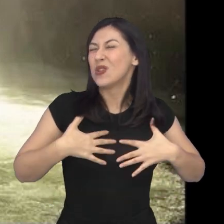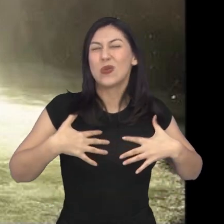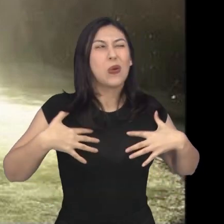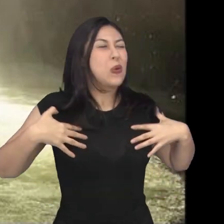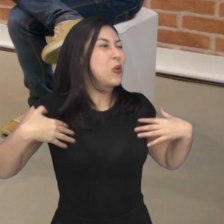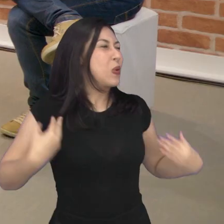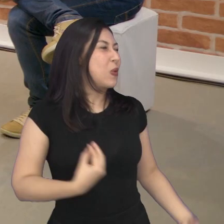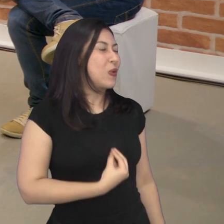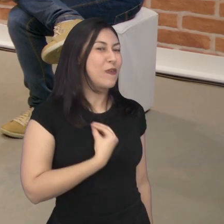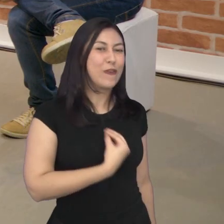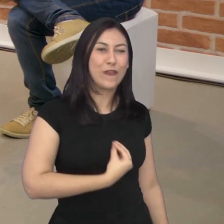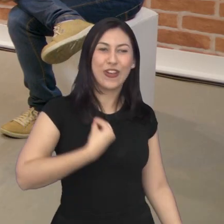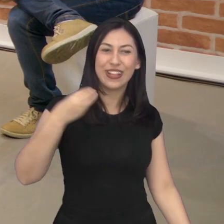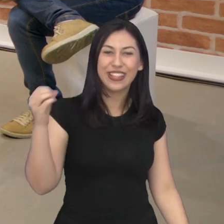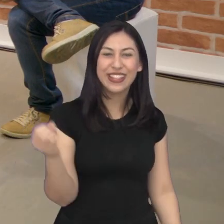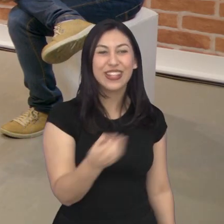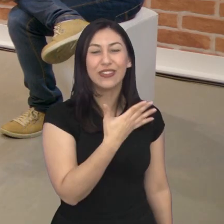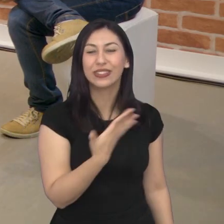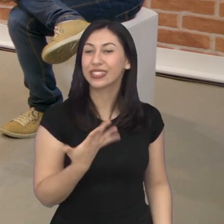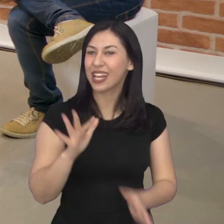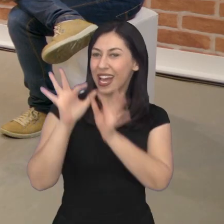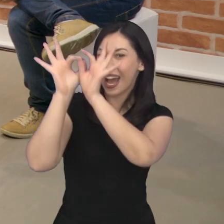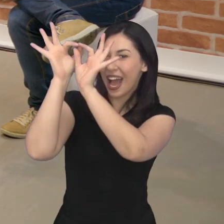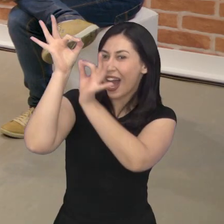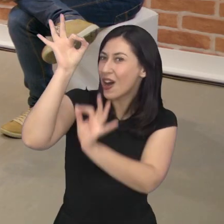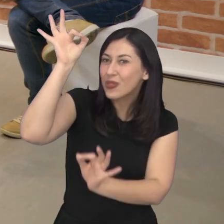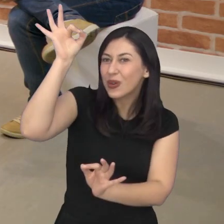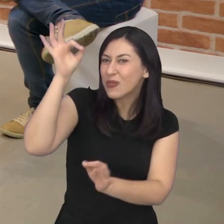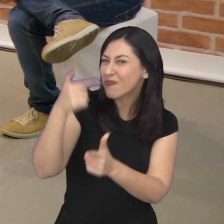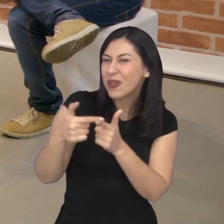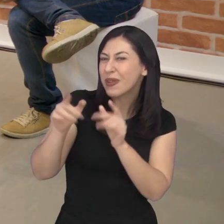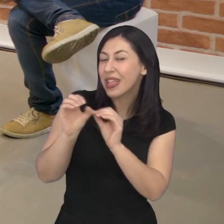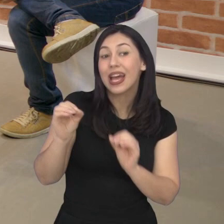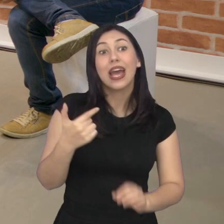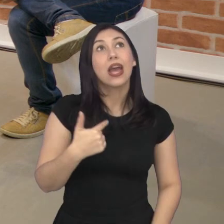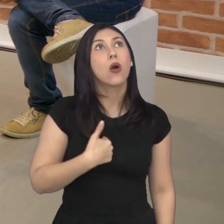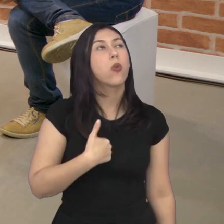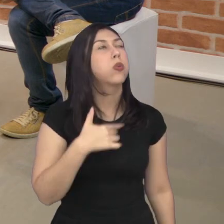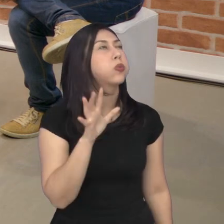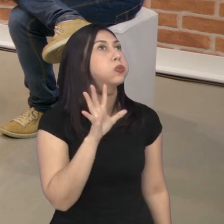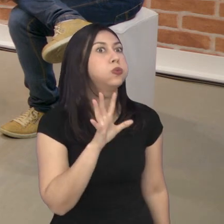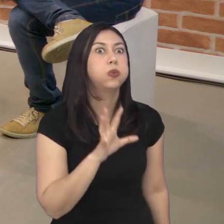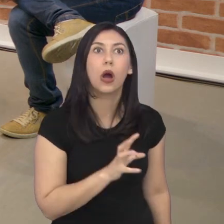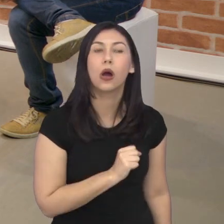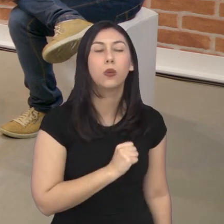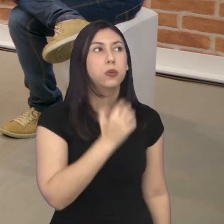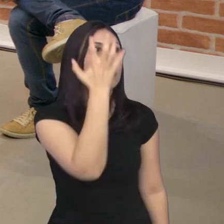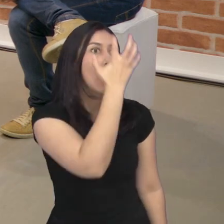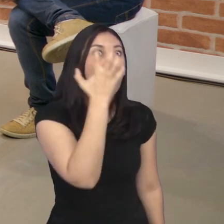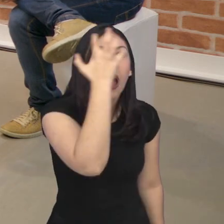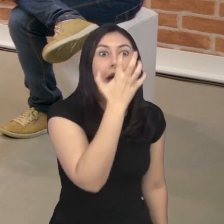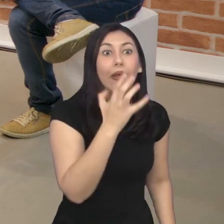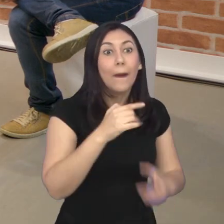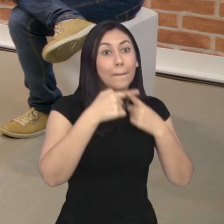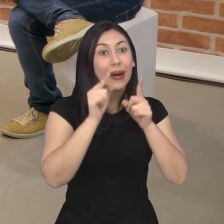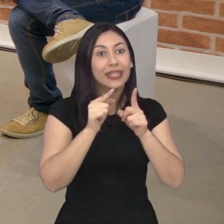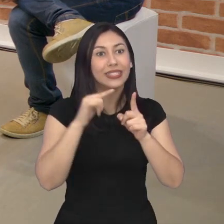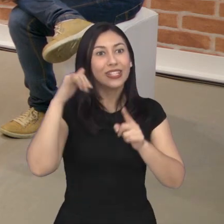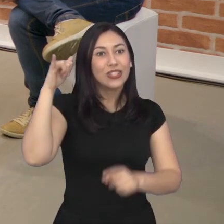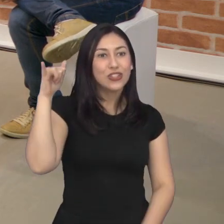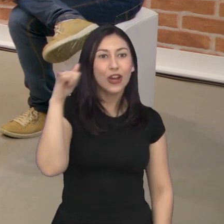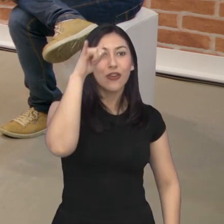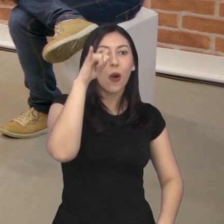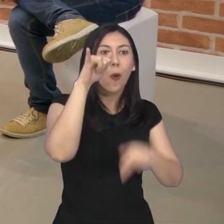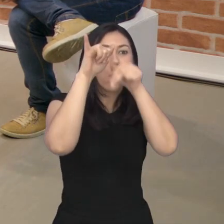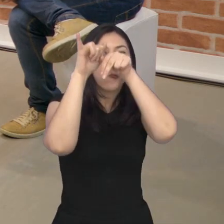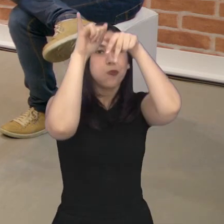novo, né? A altura pra você não é problema, né? Eu tenho atração por altura, assim, sabe? Mas eu tenho um monte de medo de saltar de paraquedas. Já saltei algumas vezes